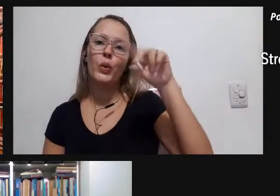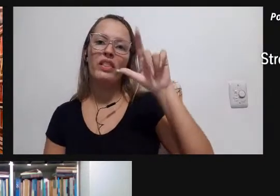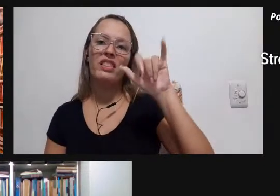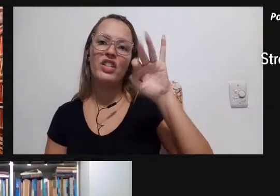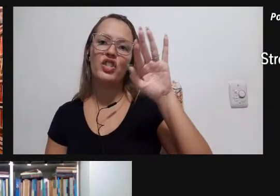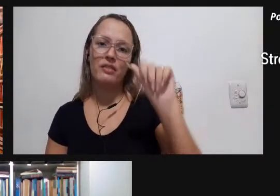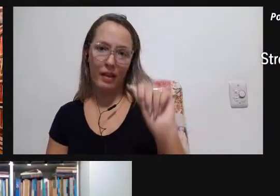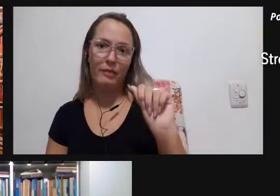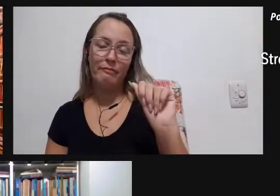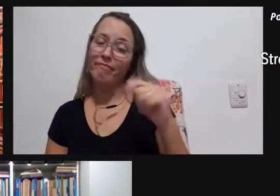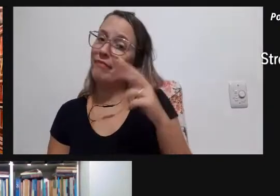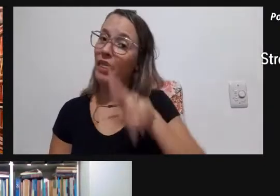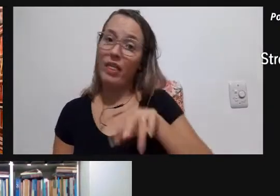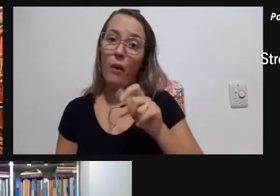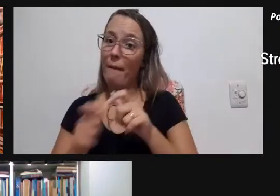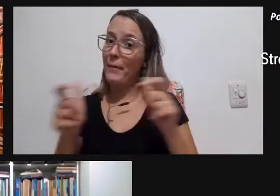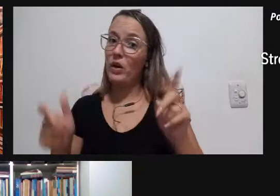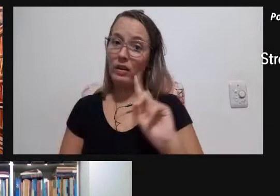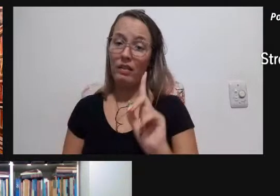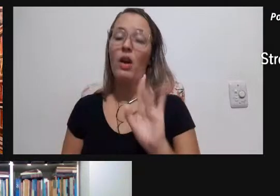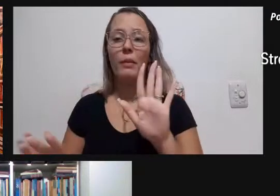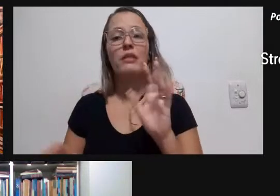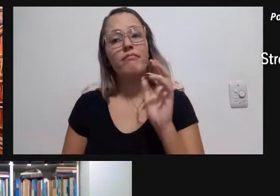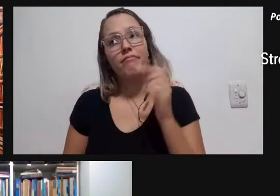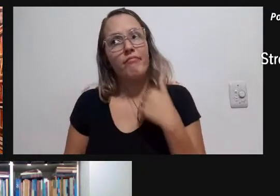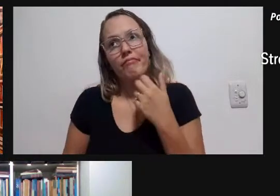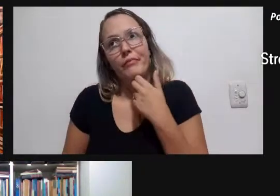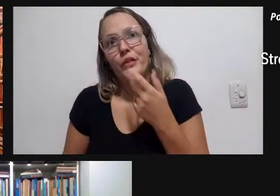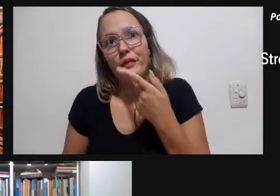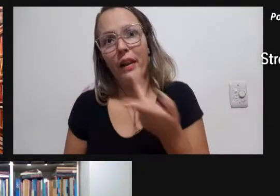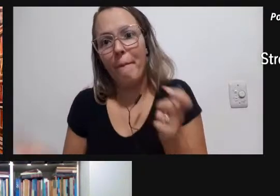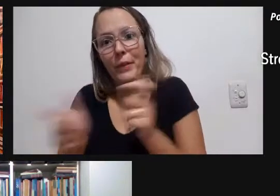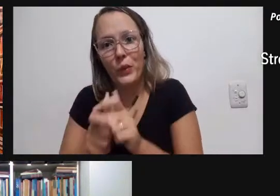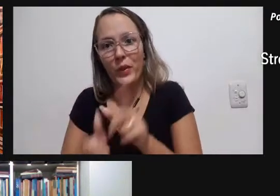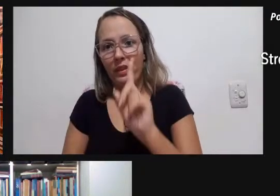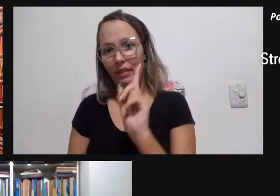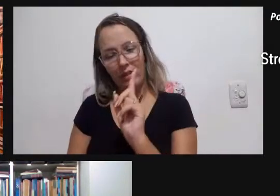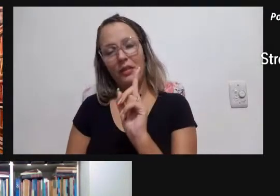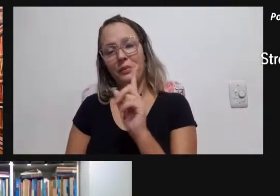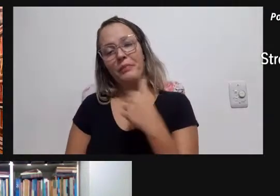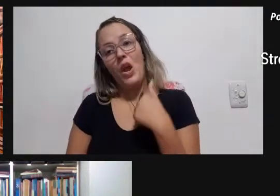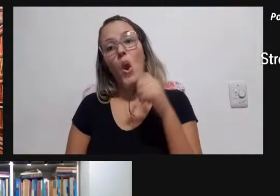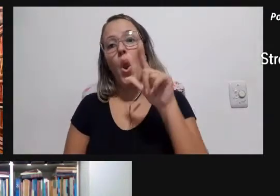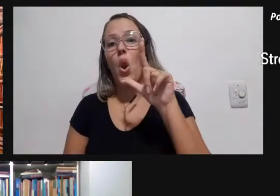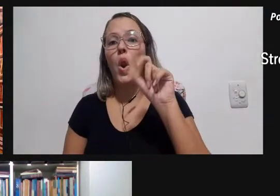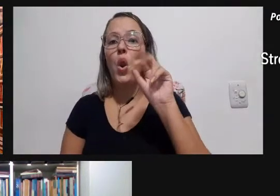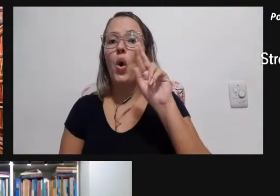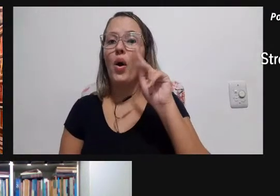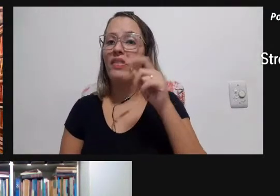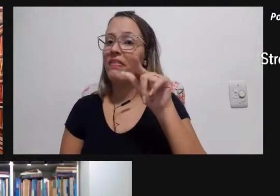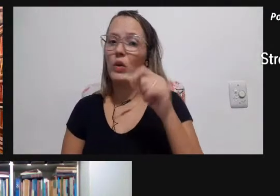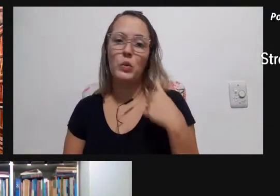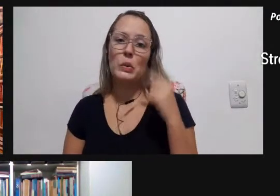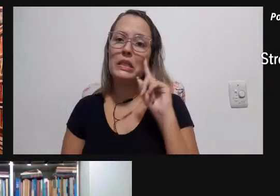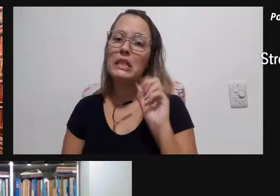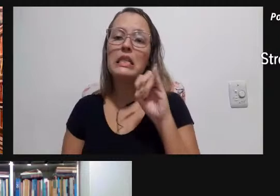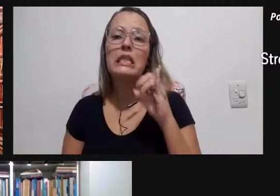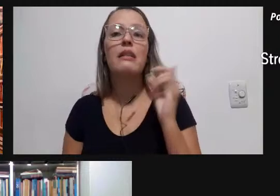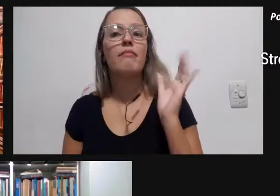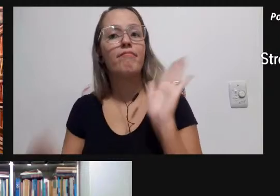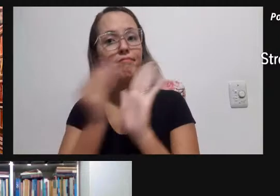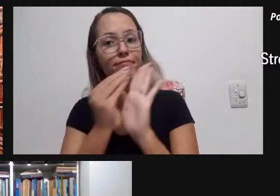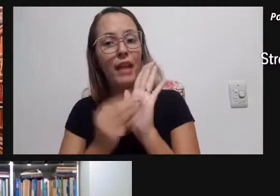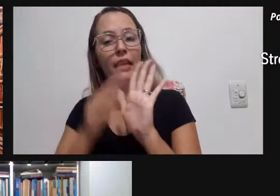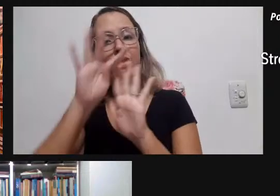eram maioria, mas também não sei se eram minoria. O Lordão, até hoje, eu não encontrei. Se ele era, não vi ainda em nenhum texto,